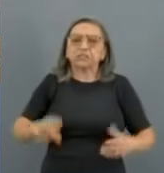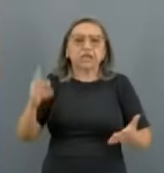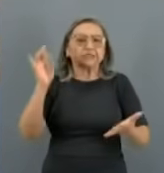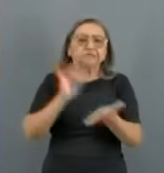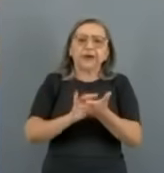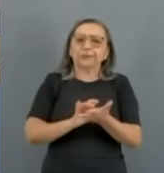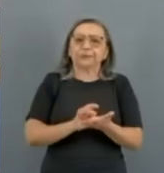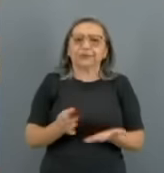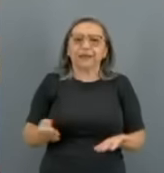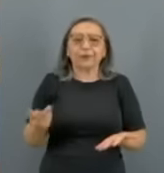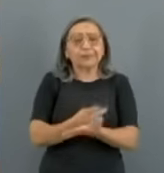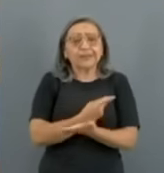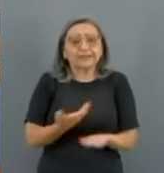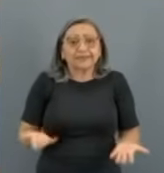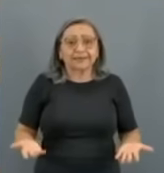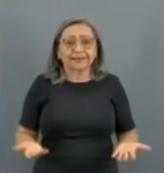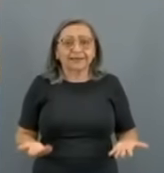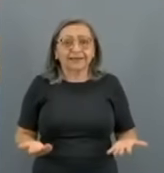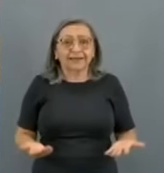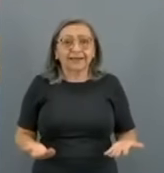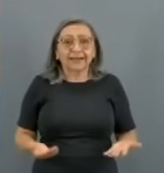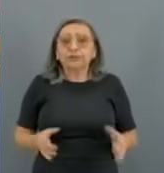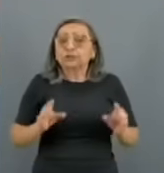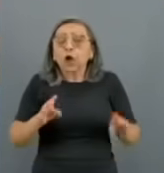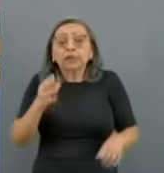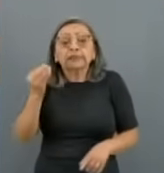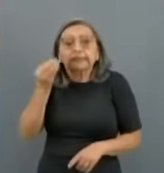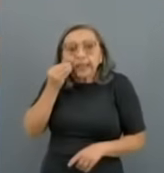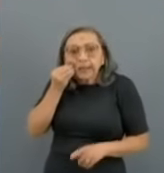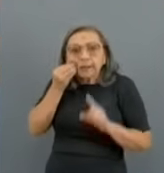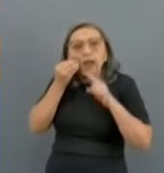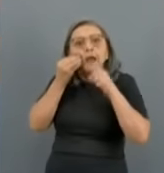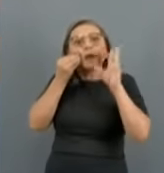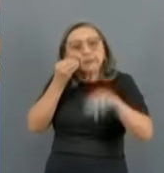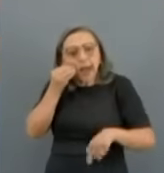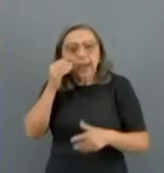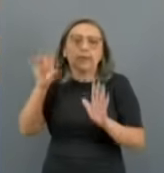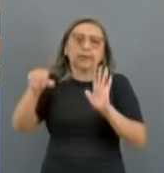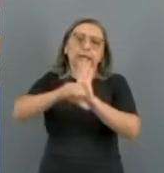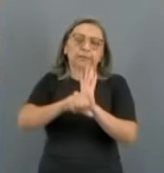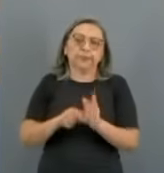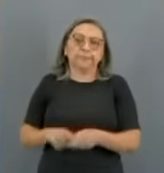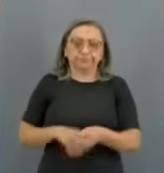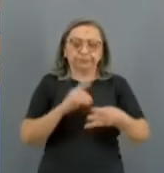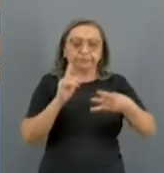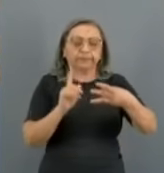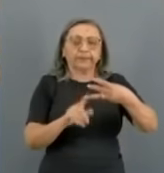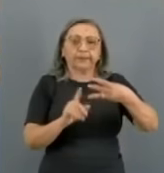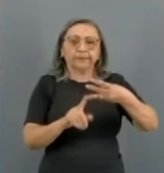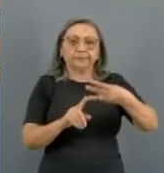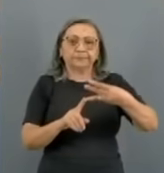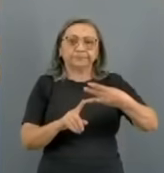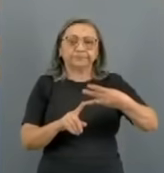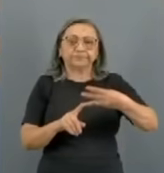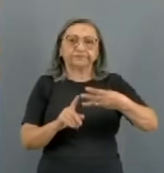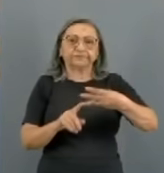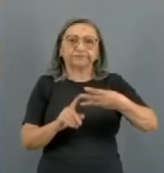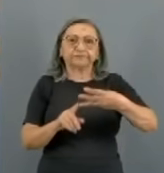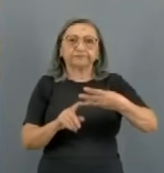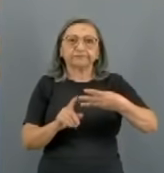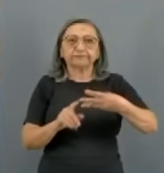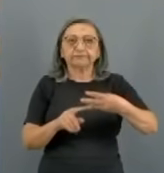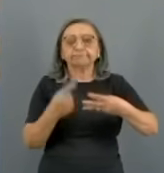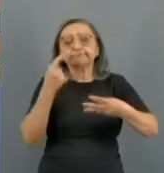Estado seja concretizado, basta ser tentado. E o terceiro ponto que eu quero destacar no voto separado é que eles